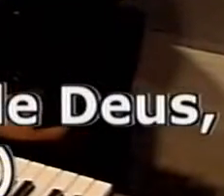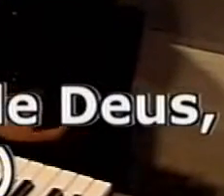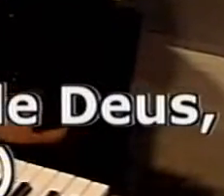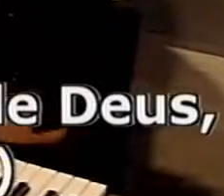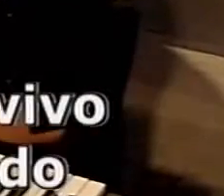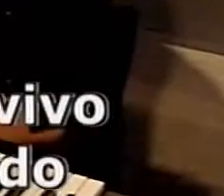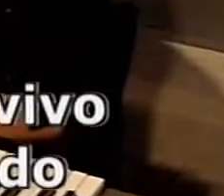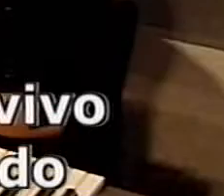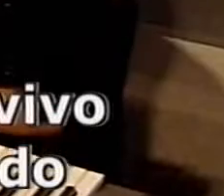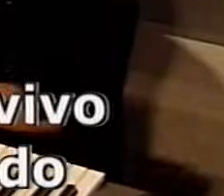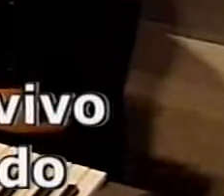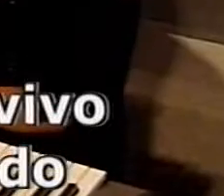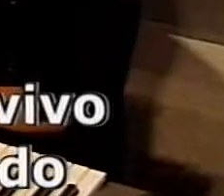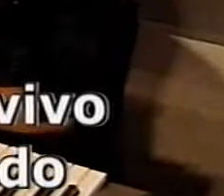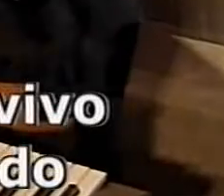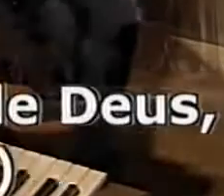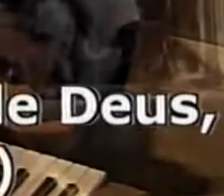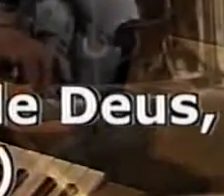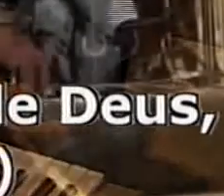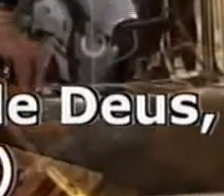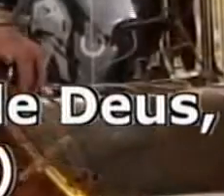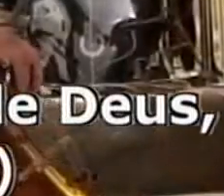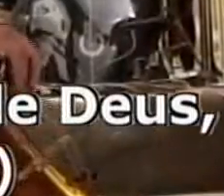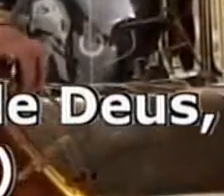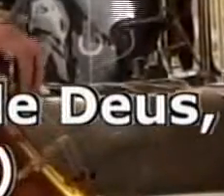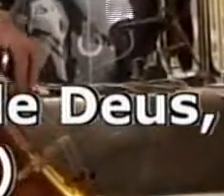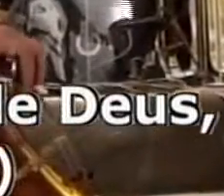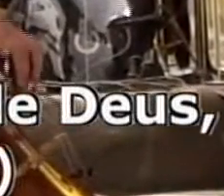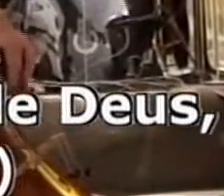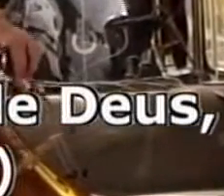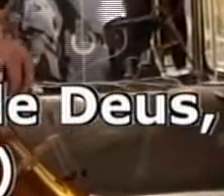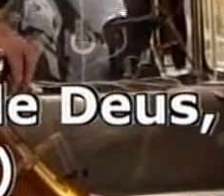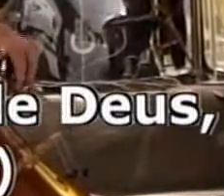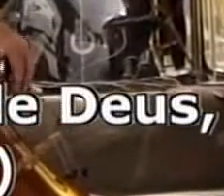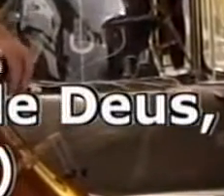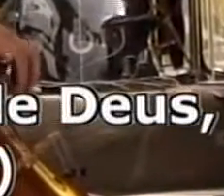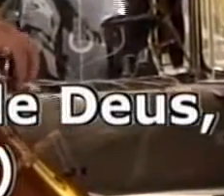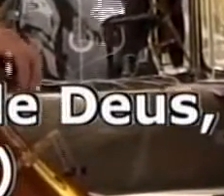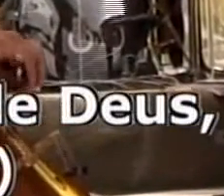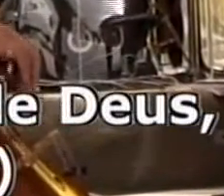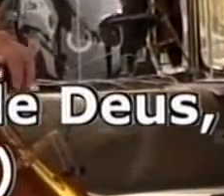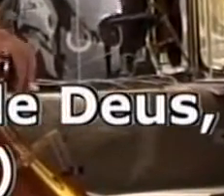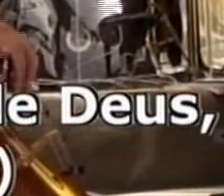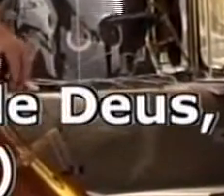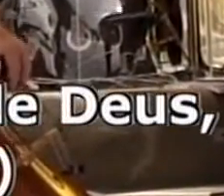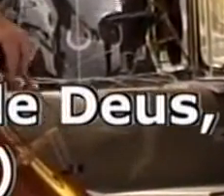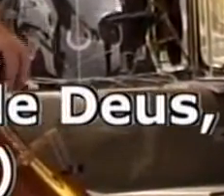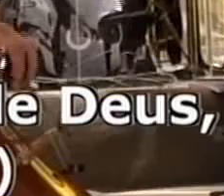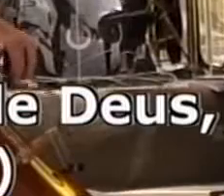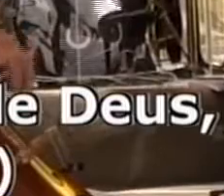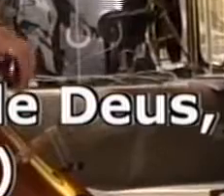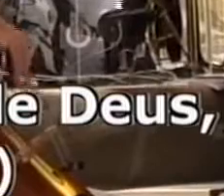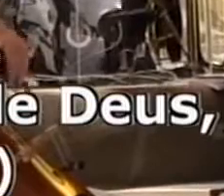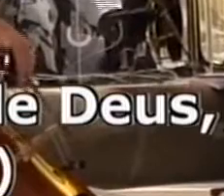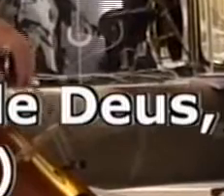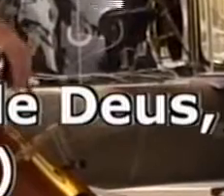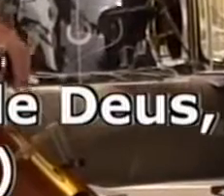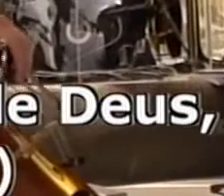vontade de Deus. Só vive segundo a vontade de Deus.